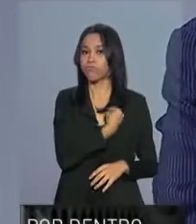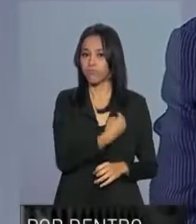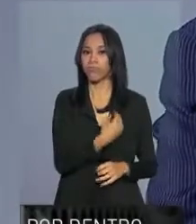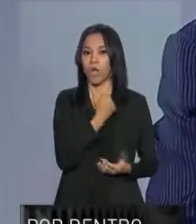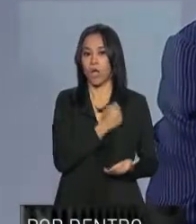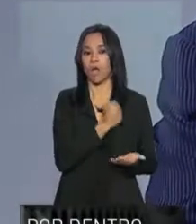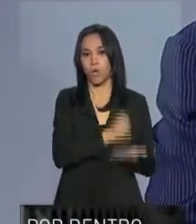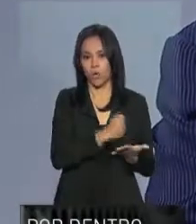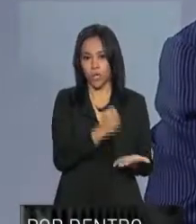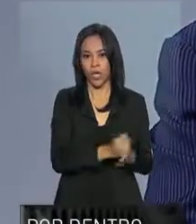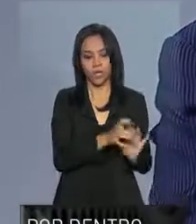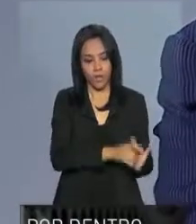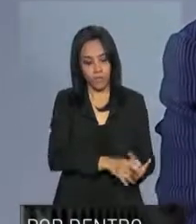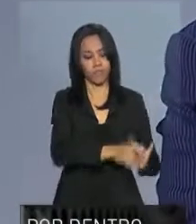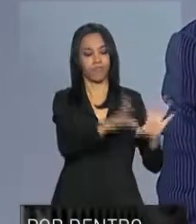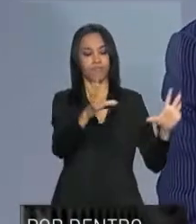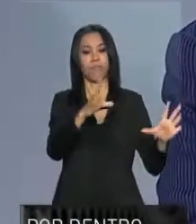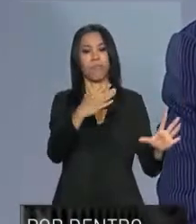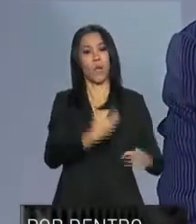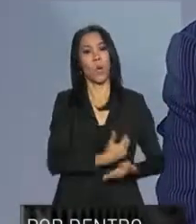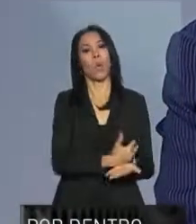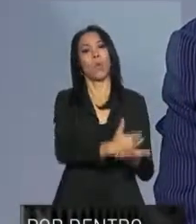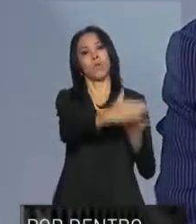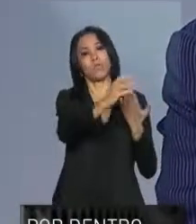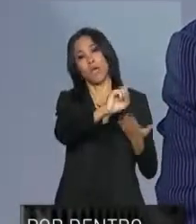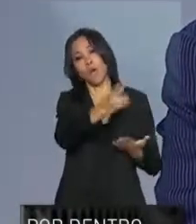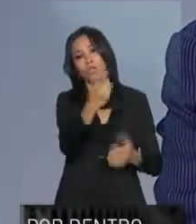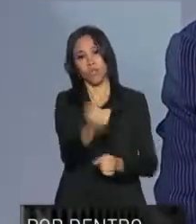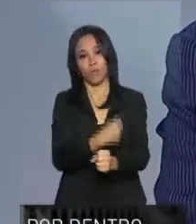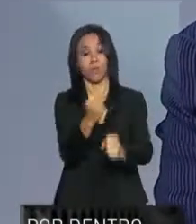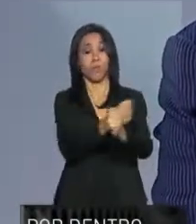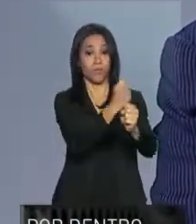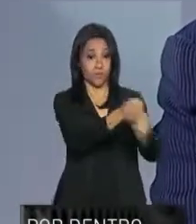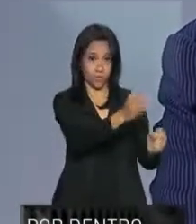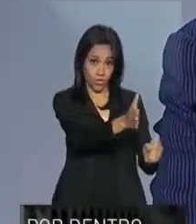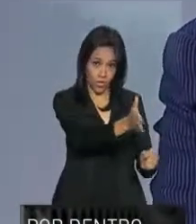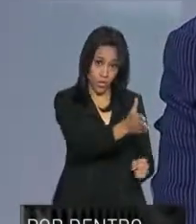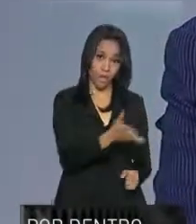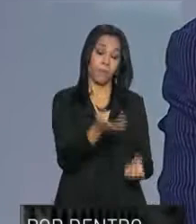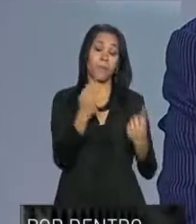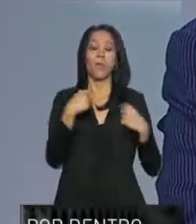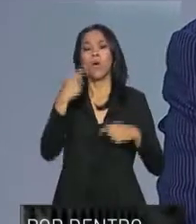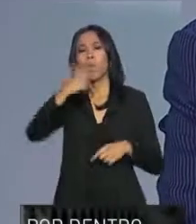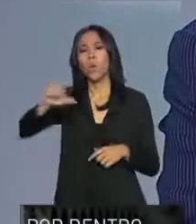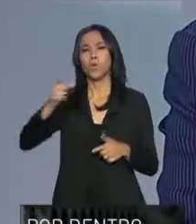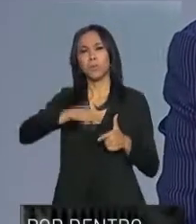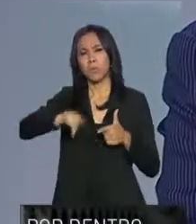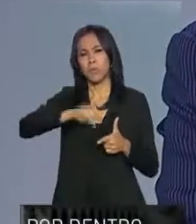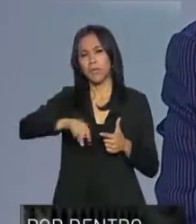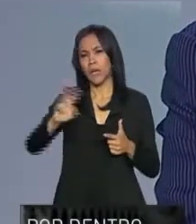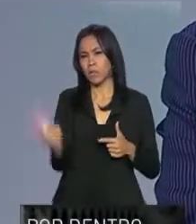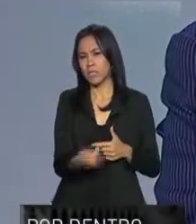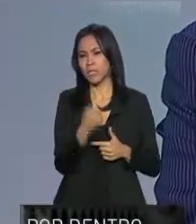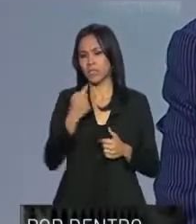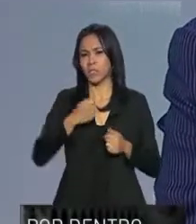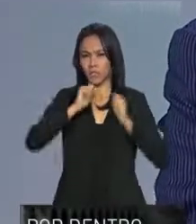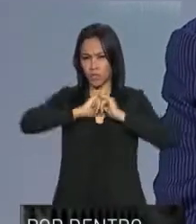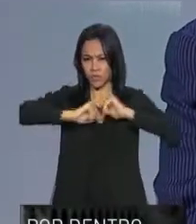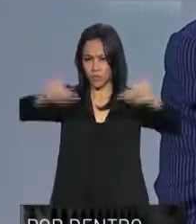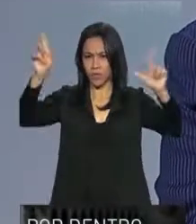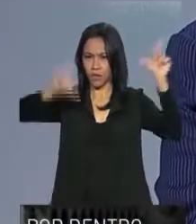para iniciarem as obras ou que elas já foram retomadas casos emblemáticos como vimos veiculados pela imprensa no estado do maranhão